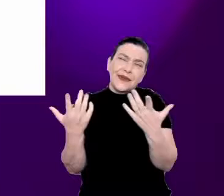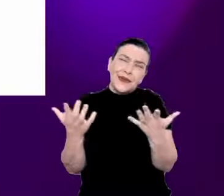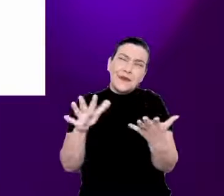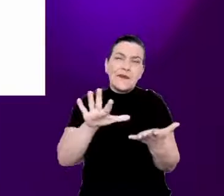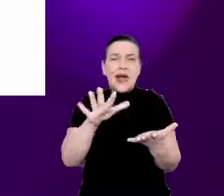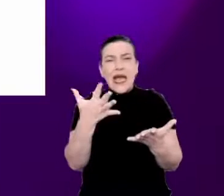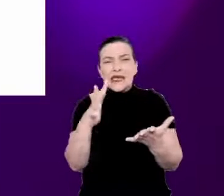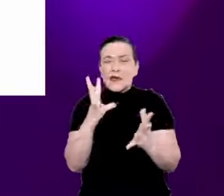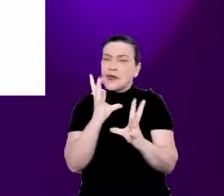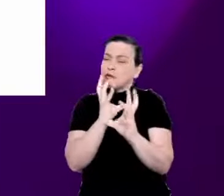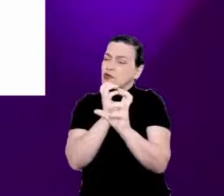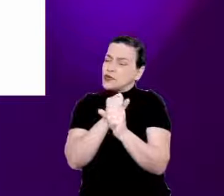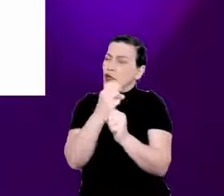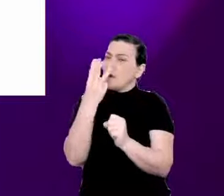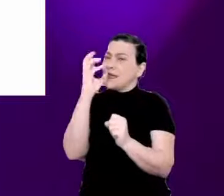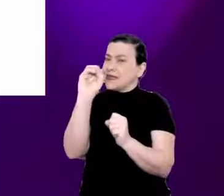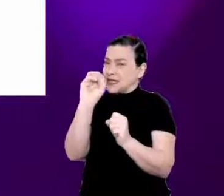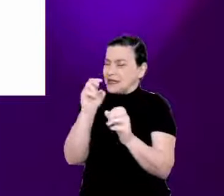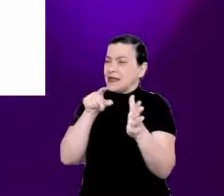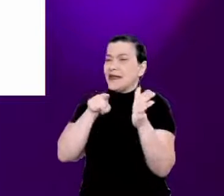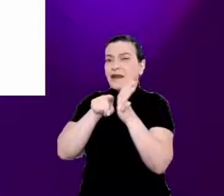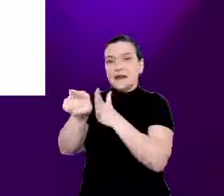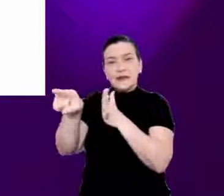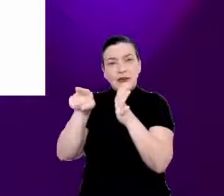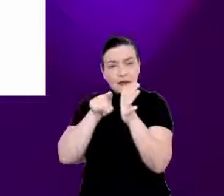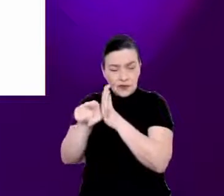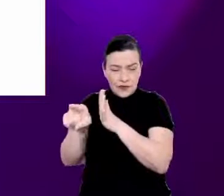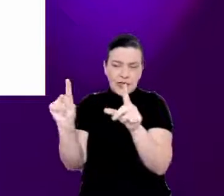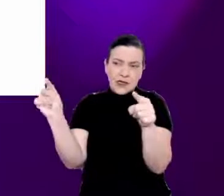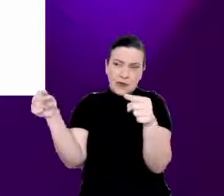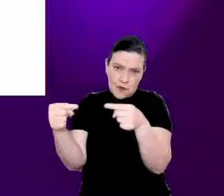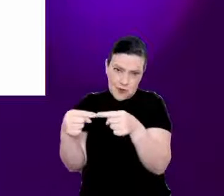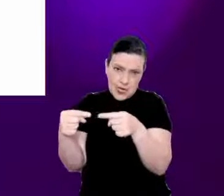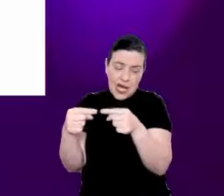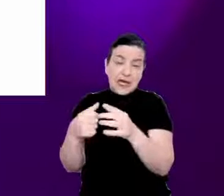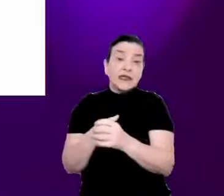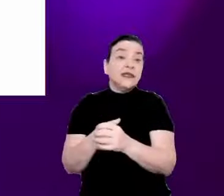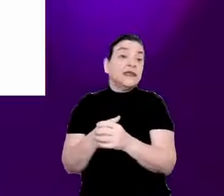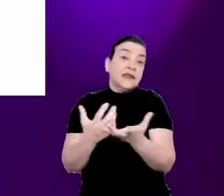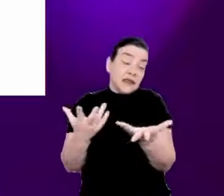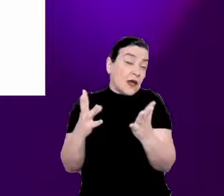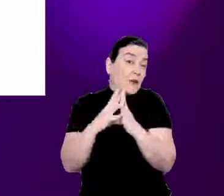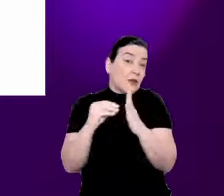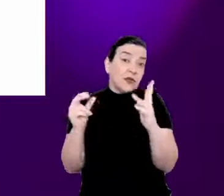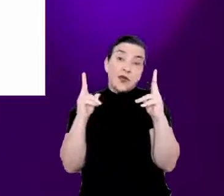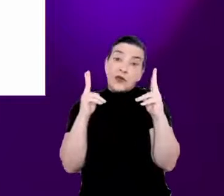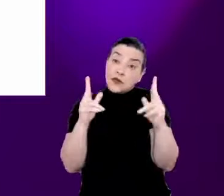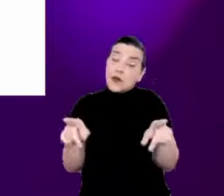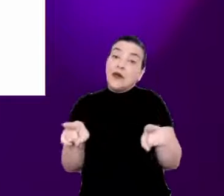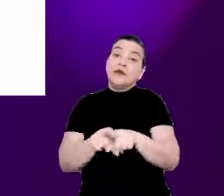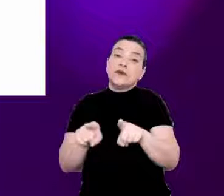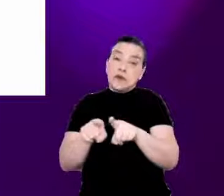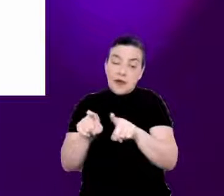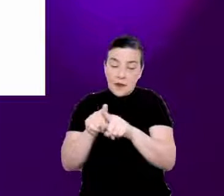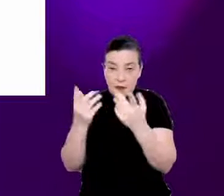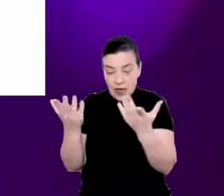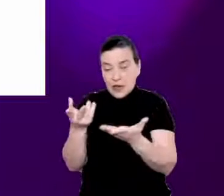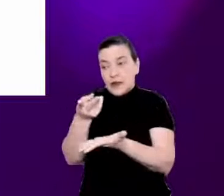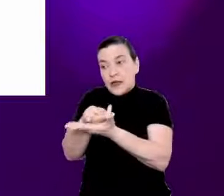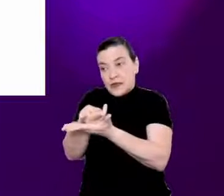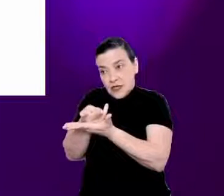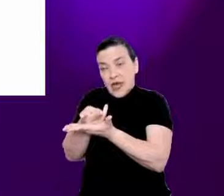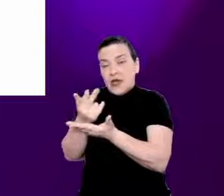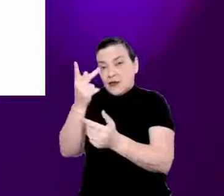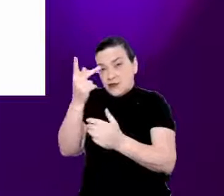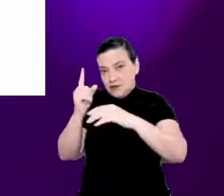menos 30 questões que são aplicadas, e é no mesmo modelo, também é encaminhado para os pacientes, né, e